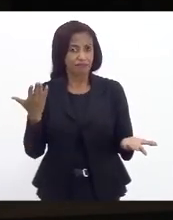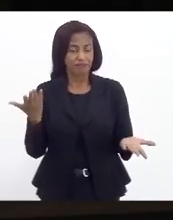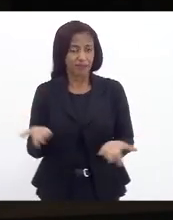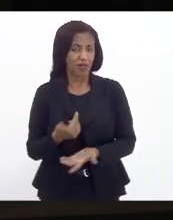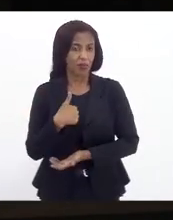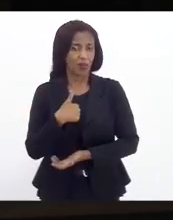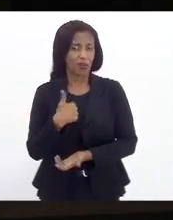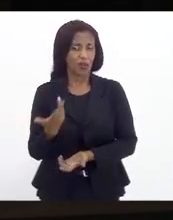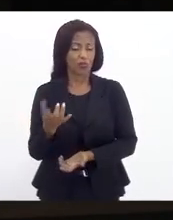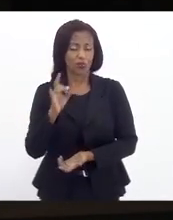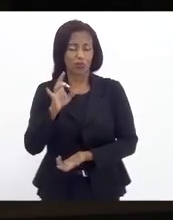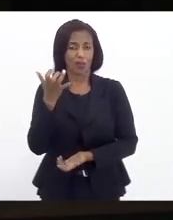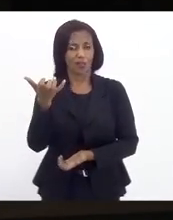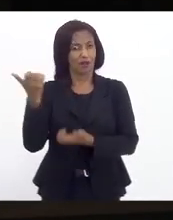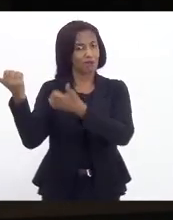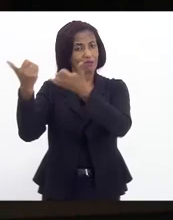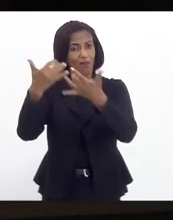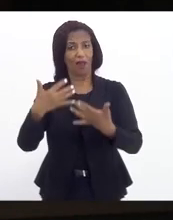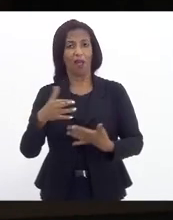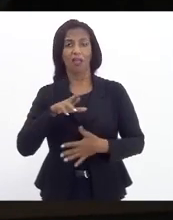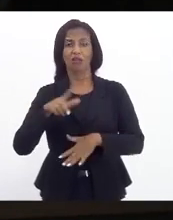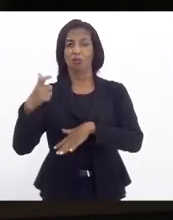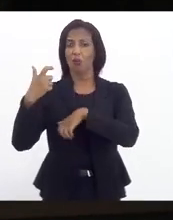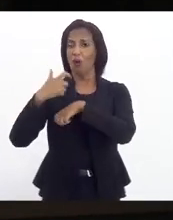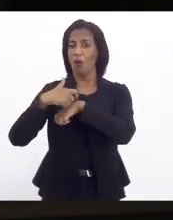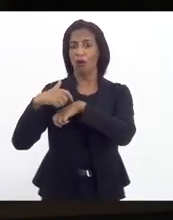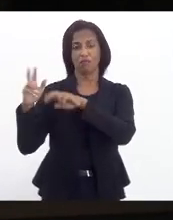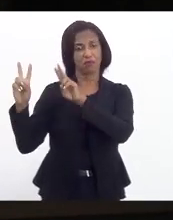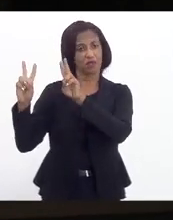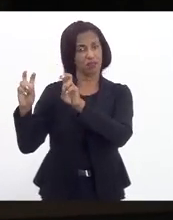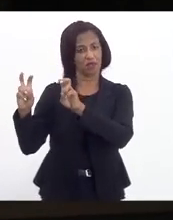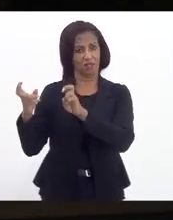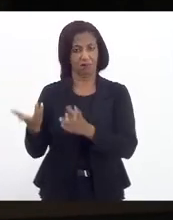Eu só quero dizer que não é a hora de debater esse tema.